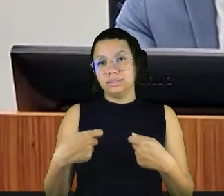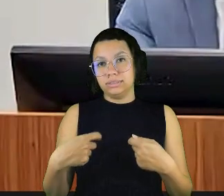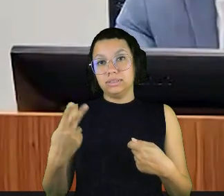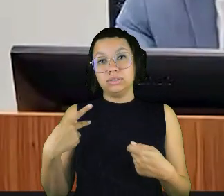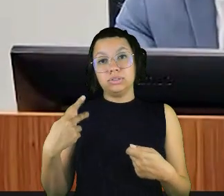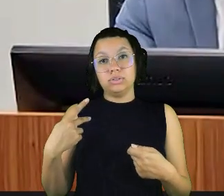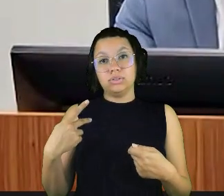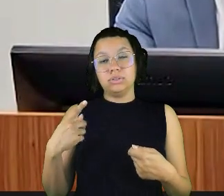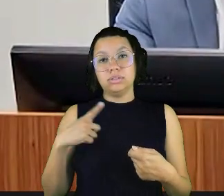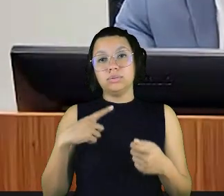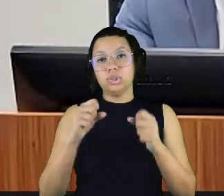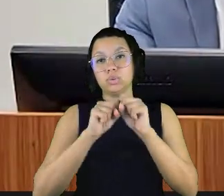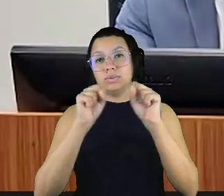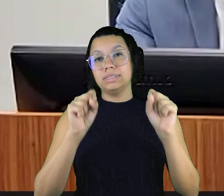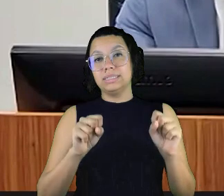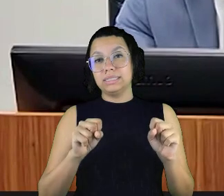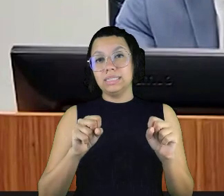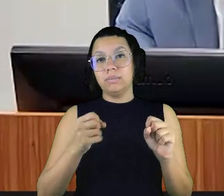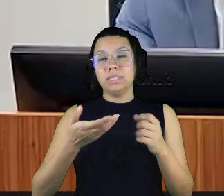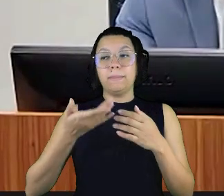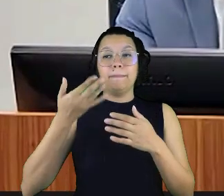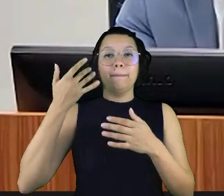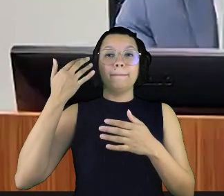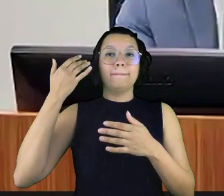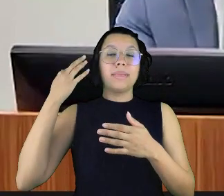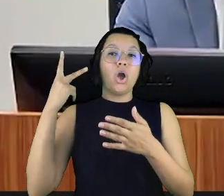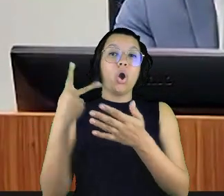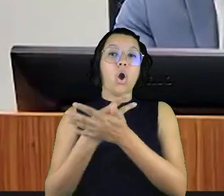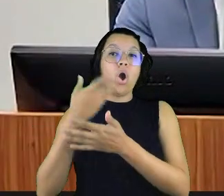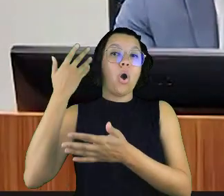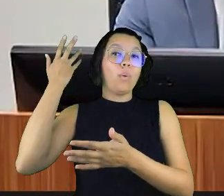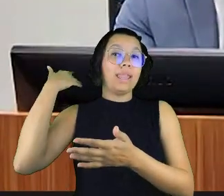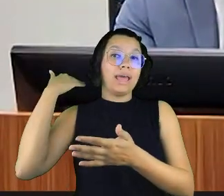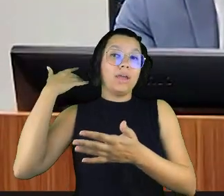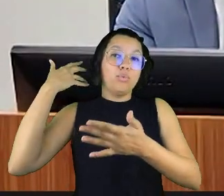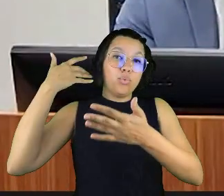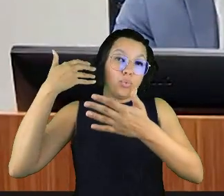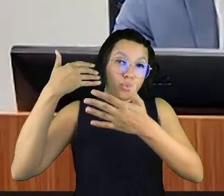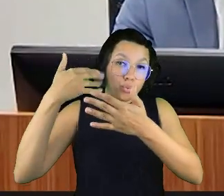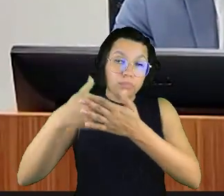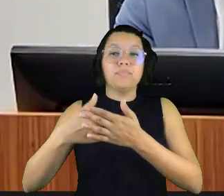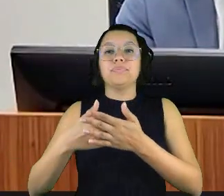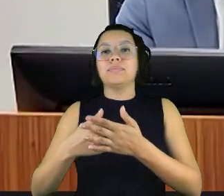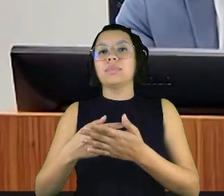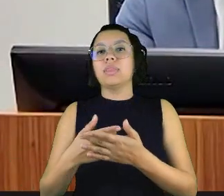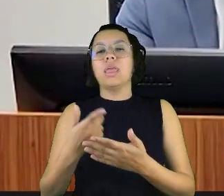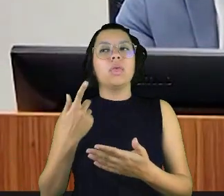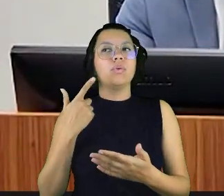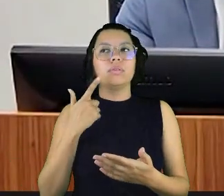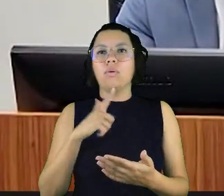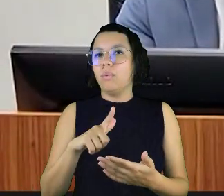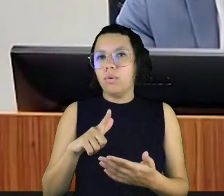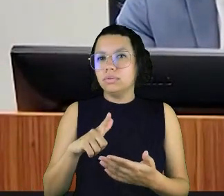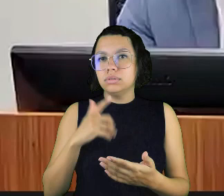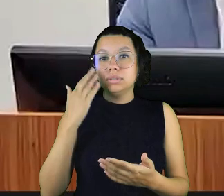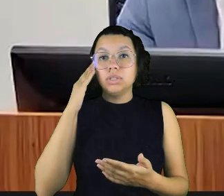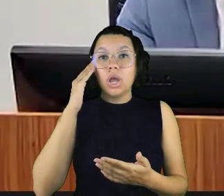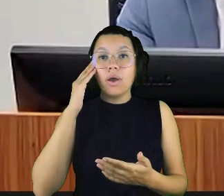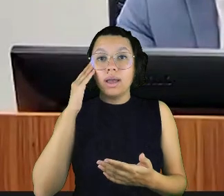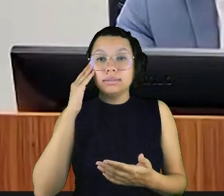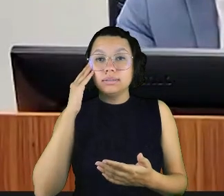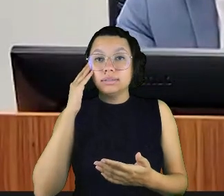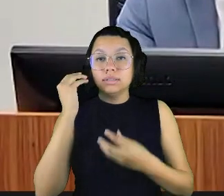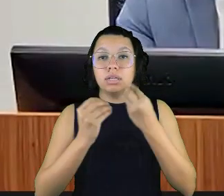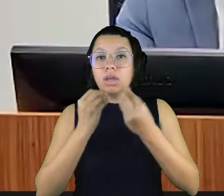precedentes. Eu não consigo entender como os arbitralistas